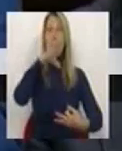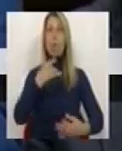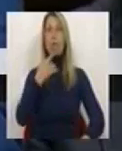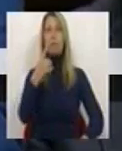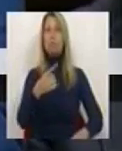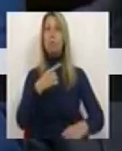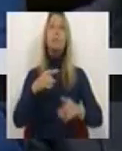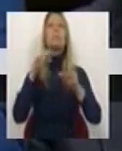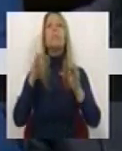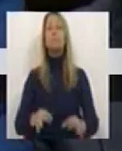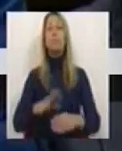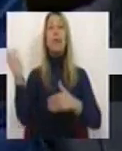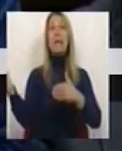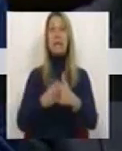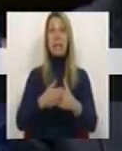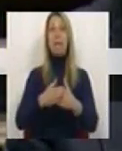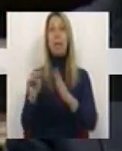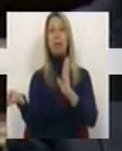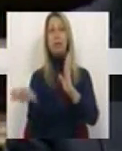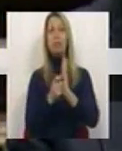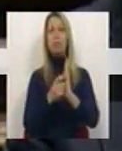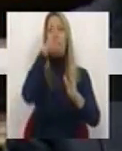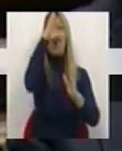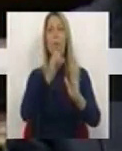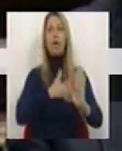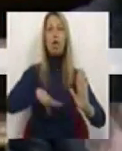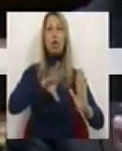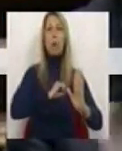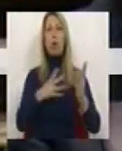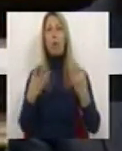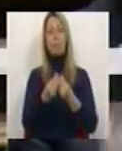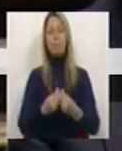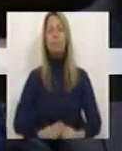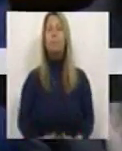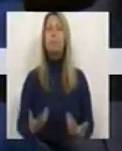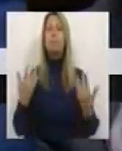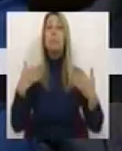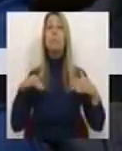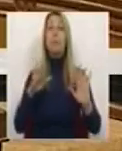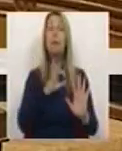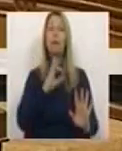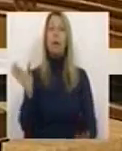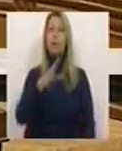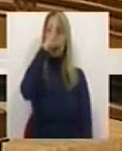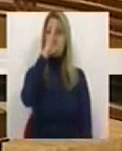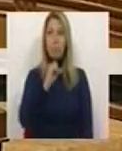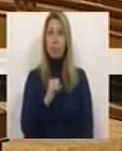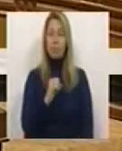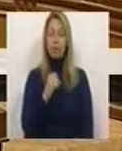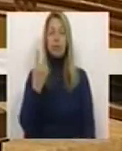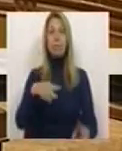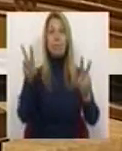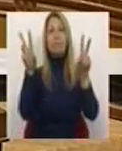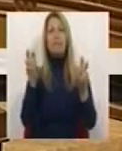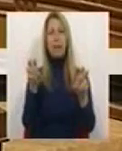da central nuclear de Almaraz na agenda com o Governo espanhol. Mas, Sr. Primeiro-Ministro, há um outro tema,